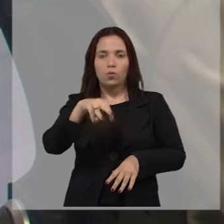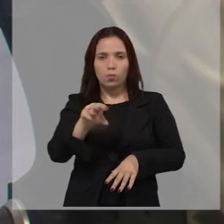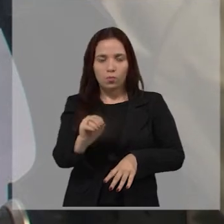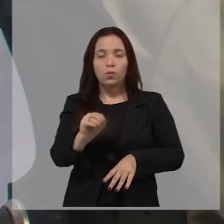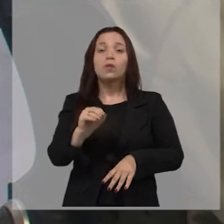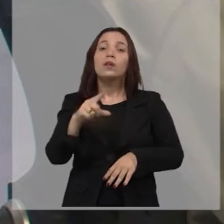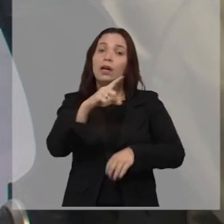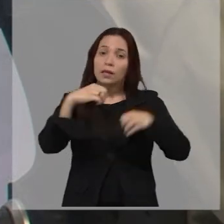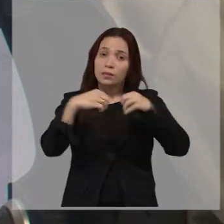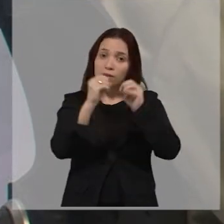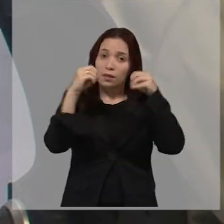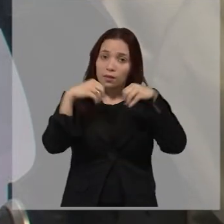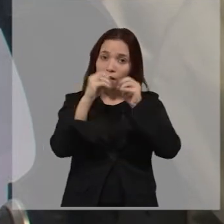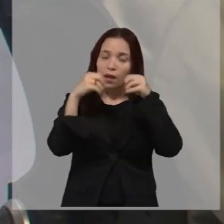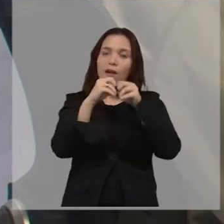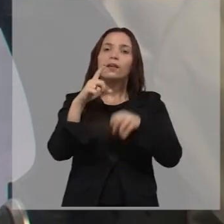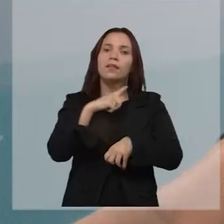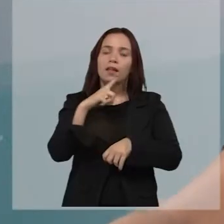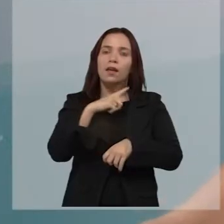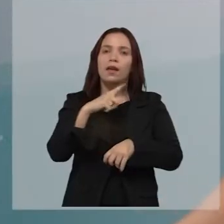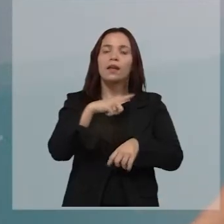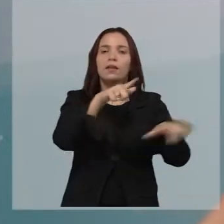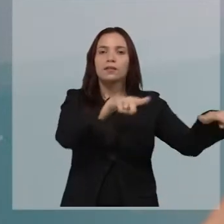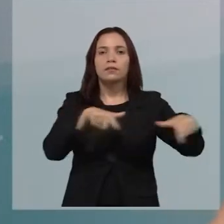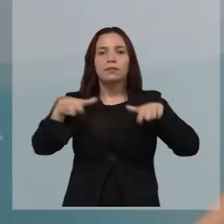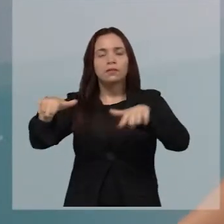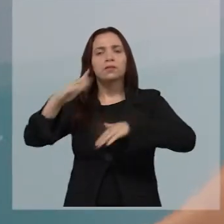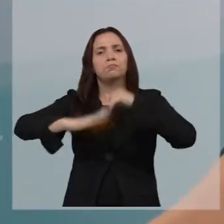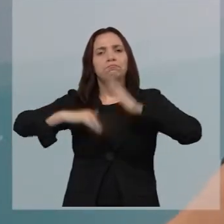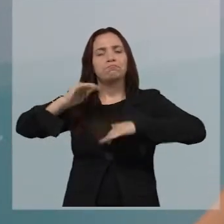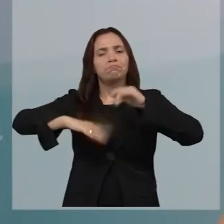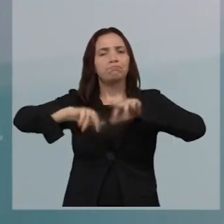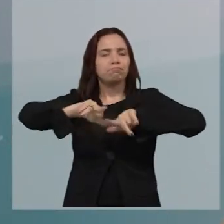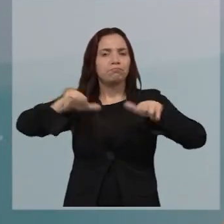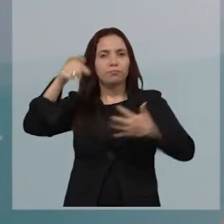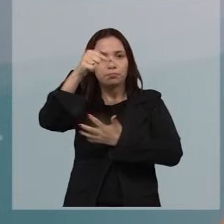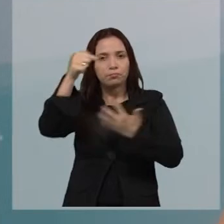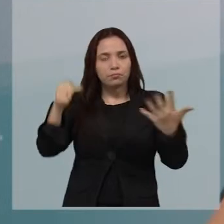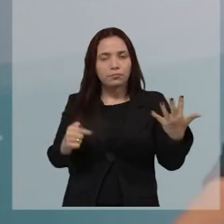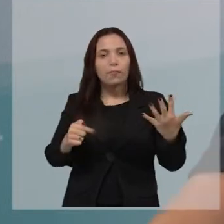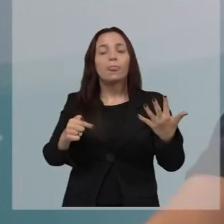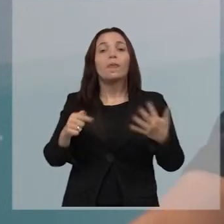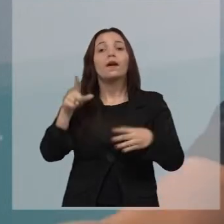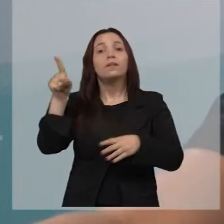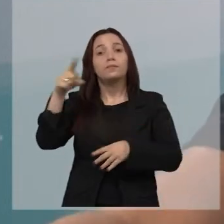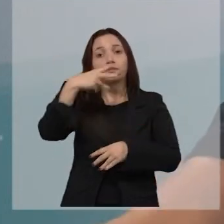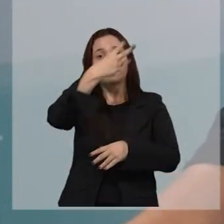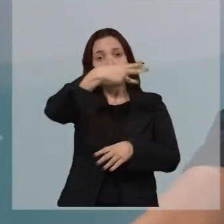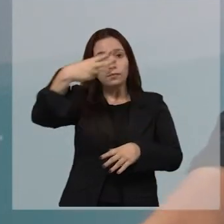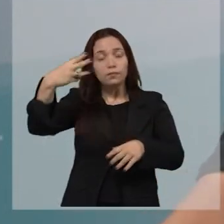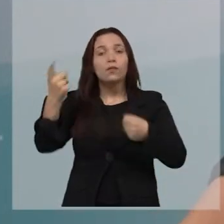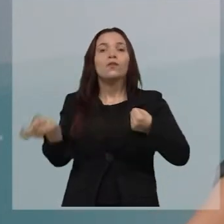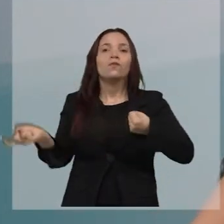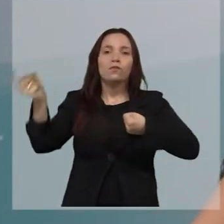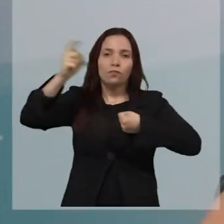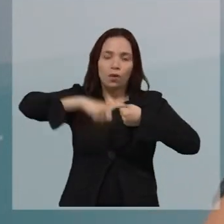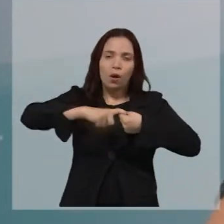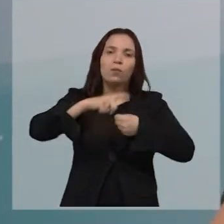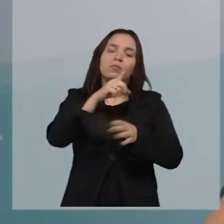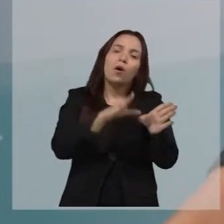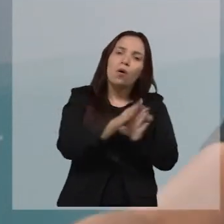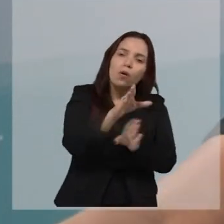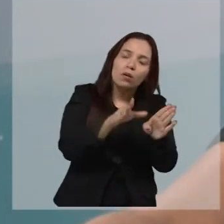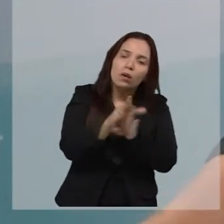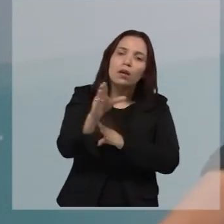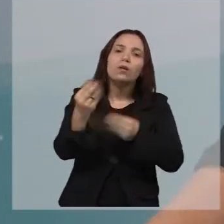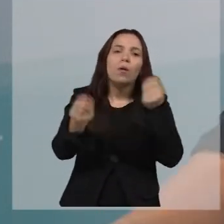empresário. E aí o SENAC entra com a qualificação profissional, né? Diversas áreas. e o SEBRAE volta no final